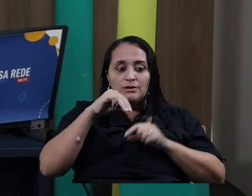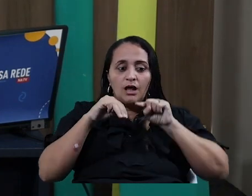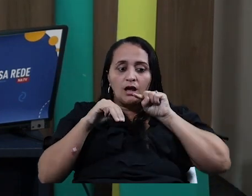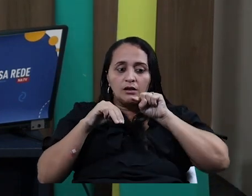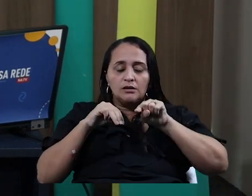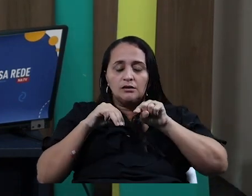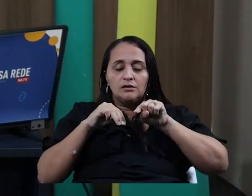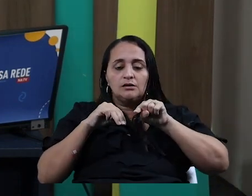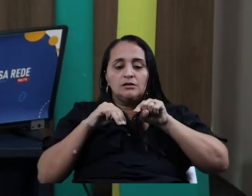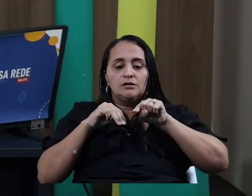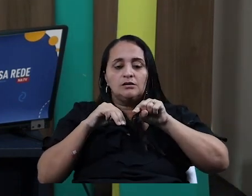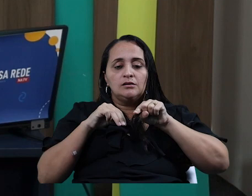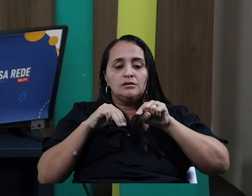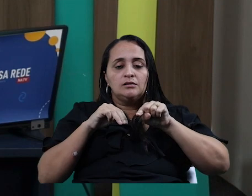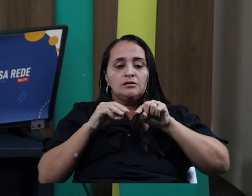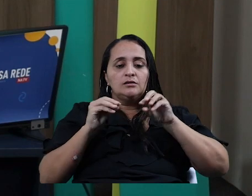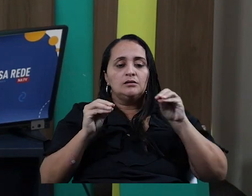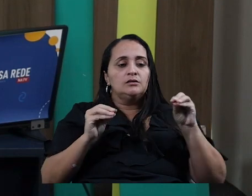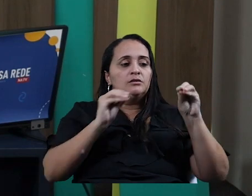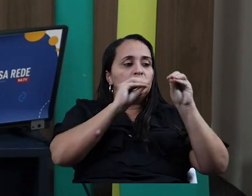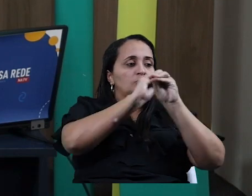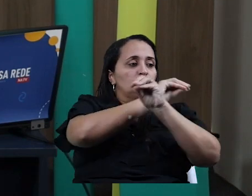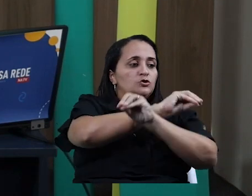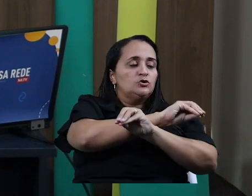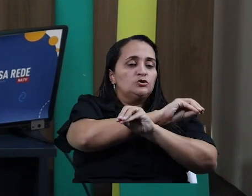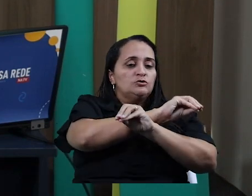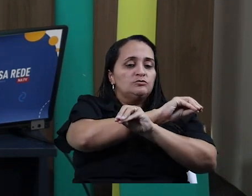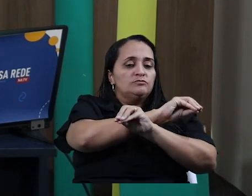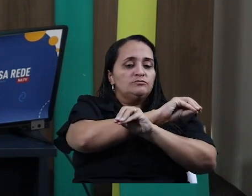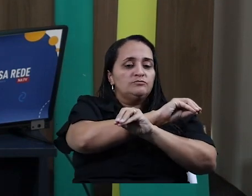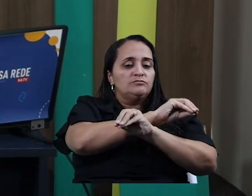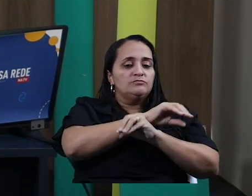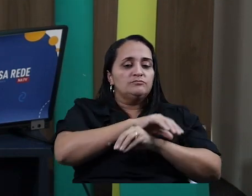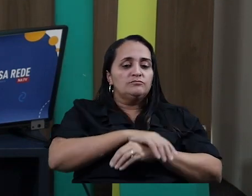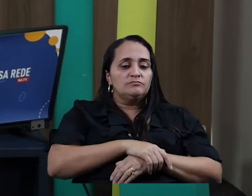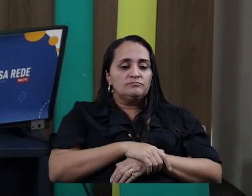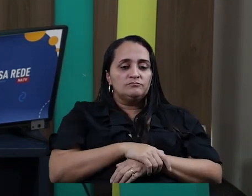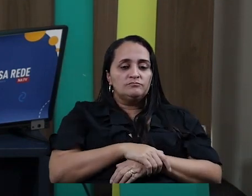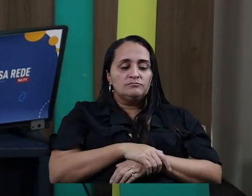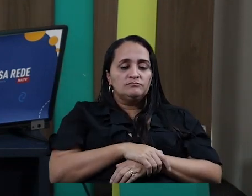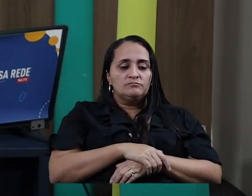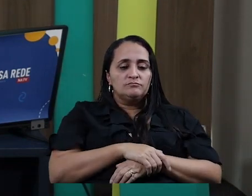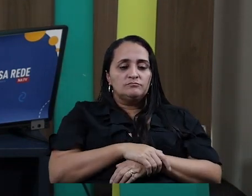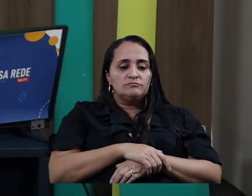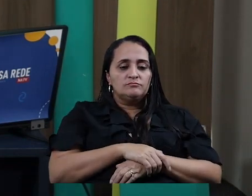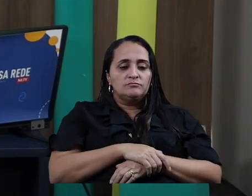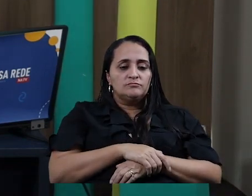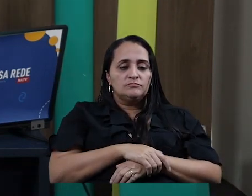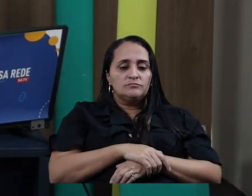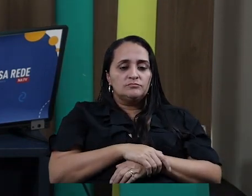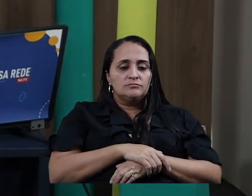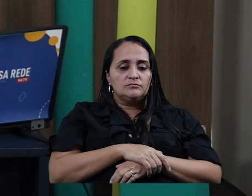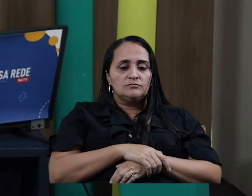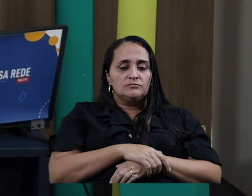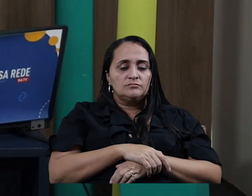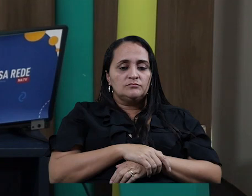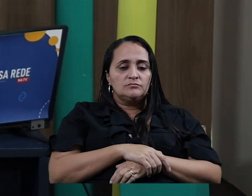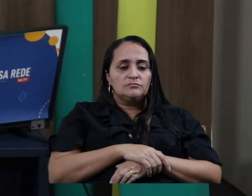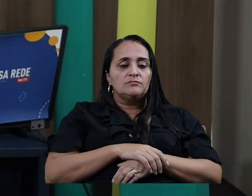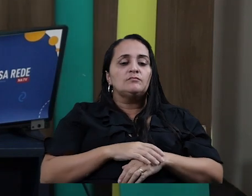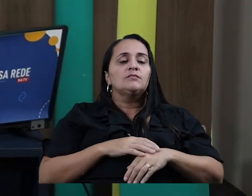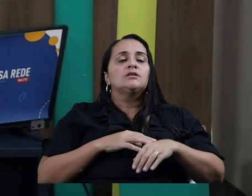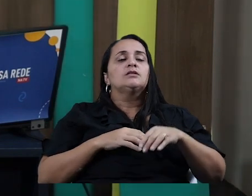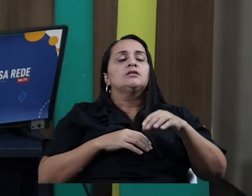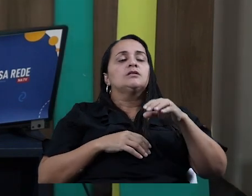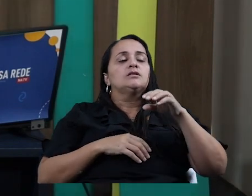Esse daqui que tinha que estar aqui. Então, esse daqui tinha que vir para cá junto com as argolinhas, são